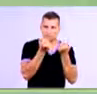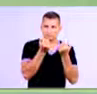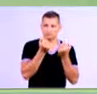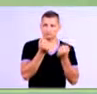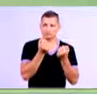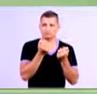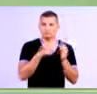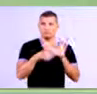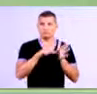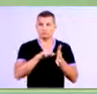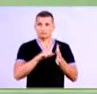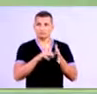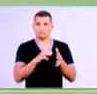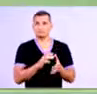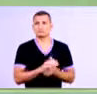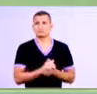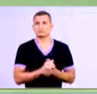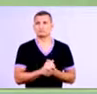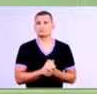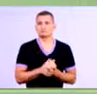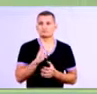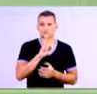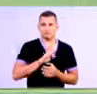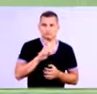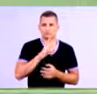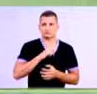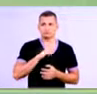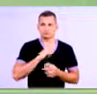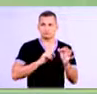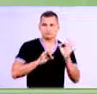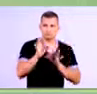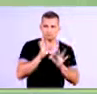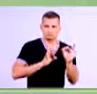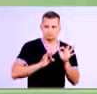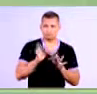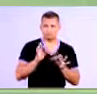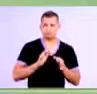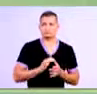está perguntando, tá? E aí o usuário ele tem esse controle.